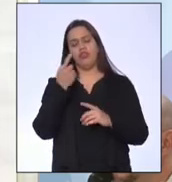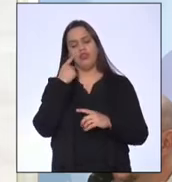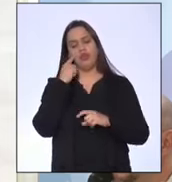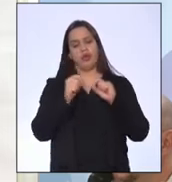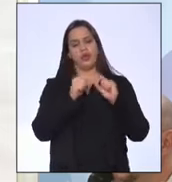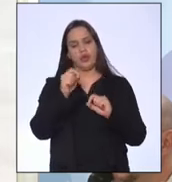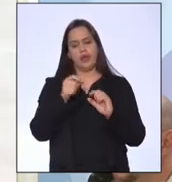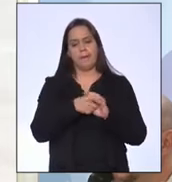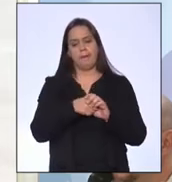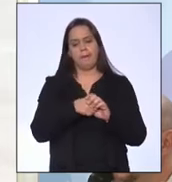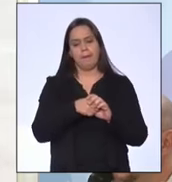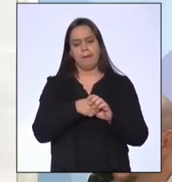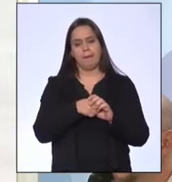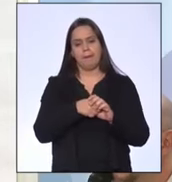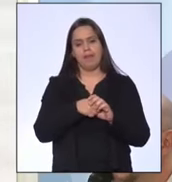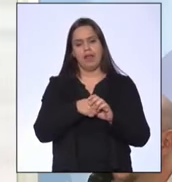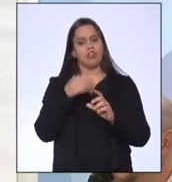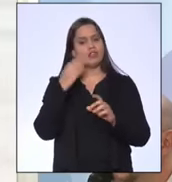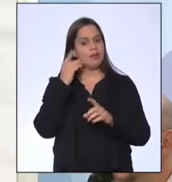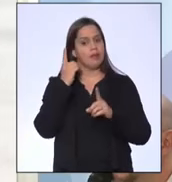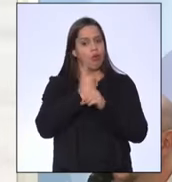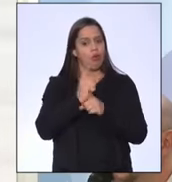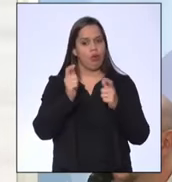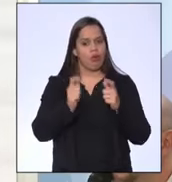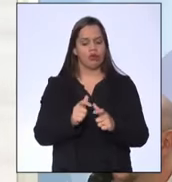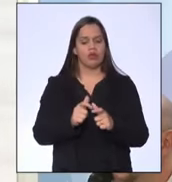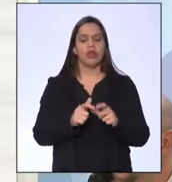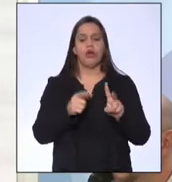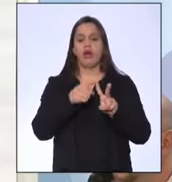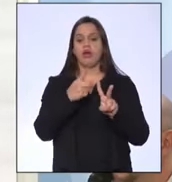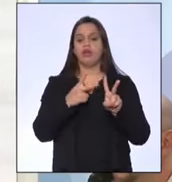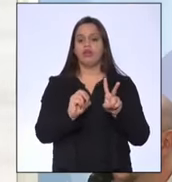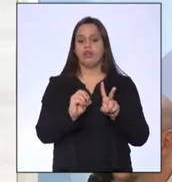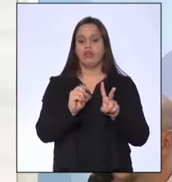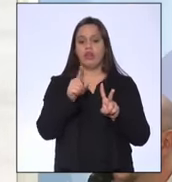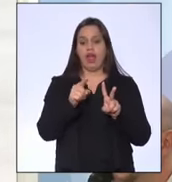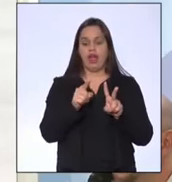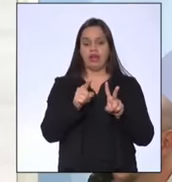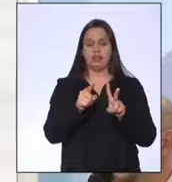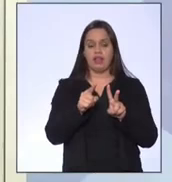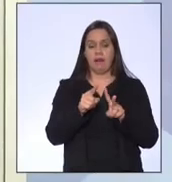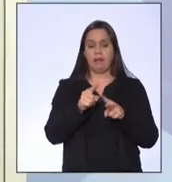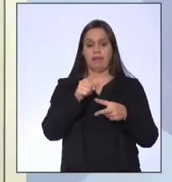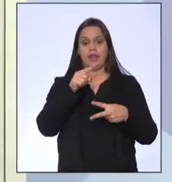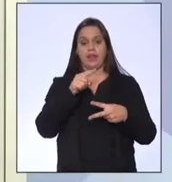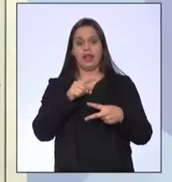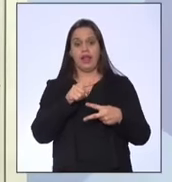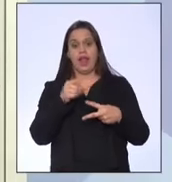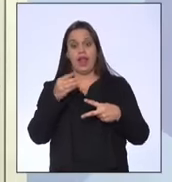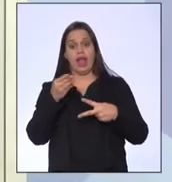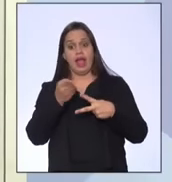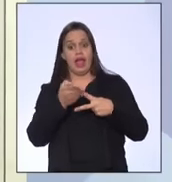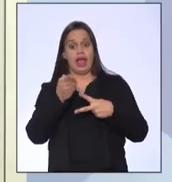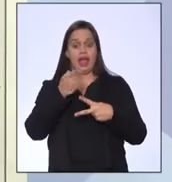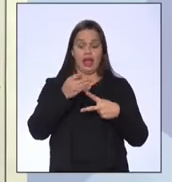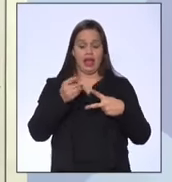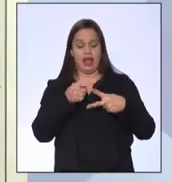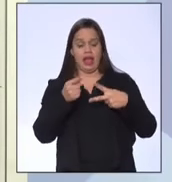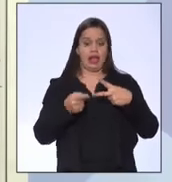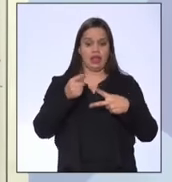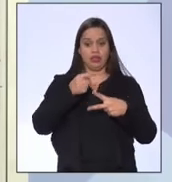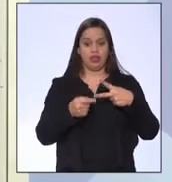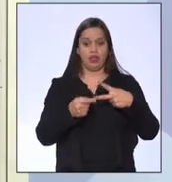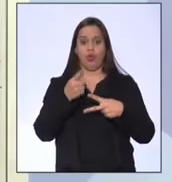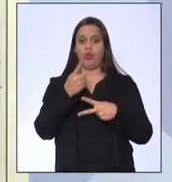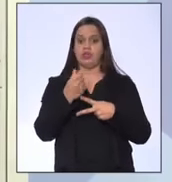A gente sabe mais ou menos aonde ele se encontra. O raiz de 20 é um número que está entre o raiz de 16 e entre o raiz